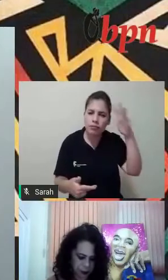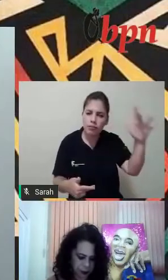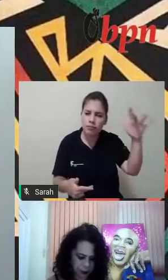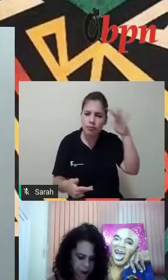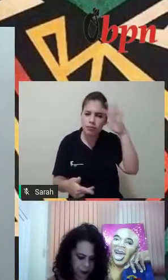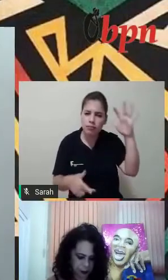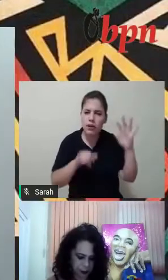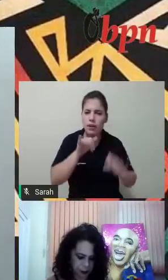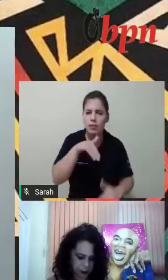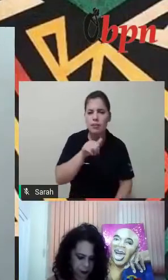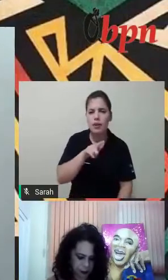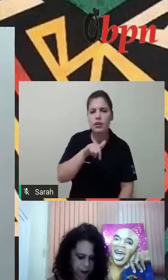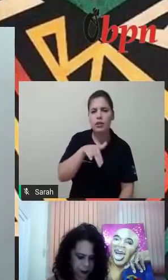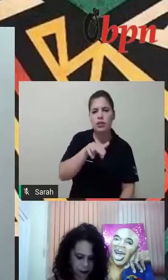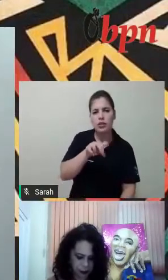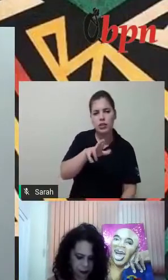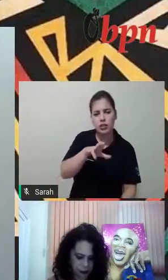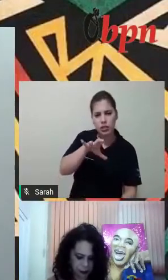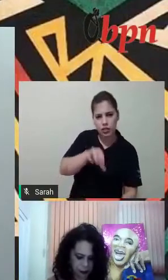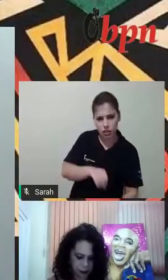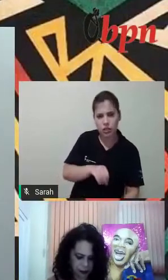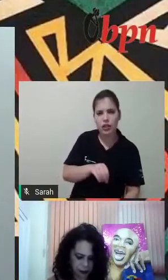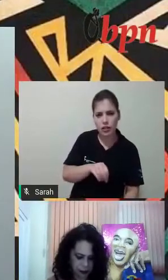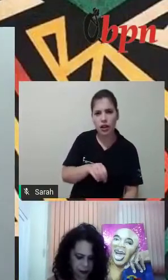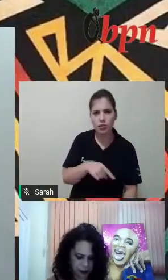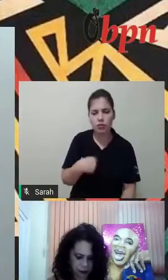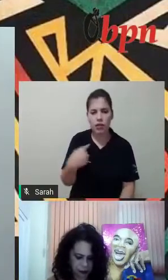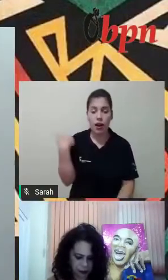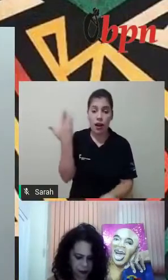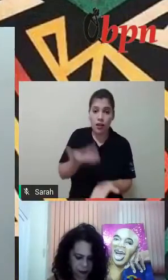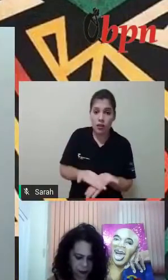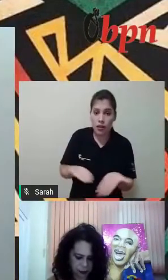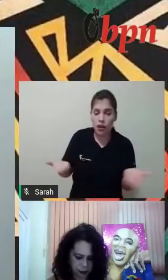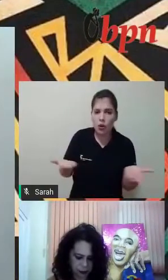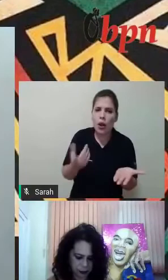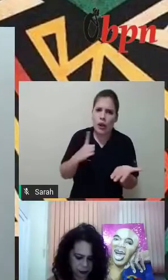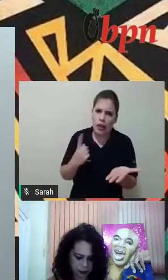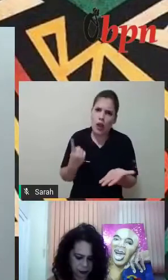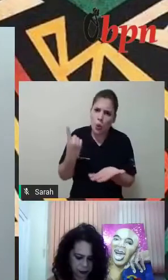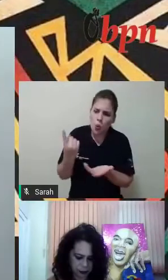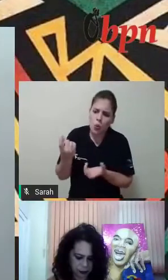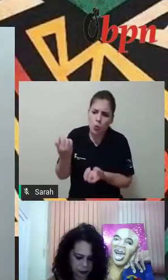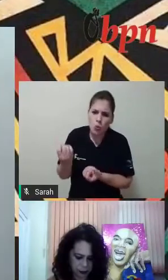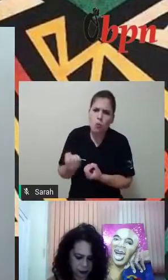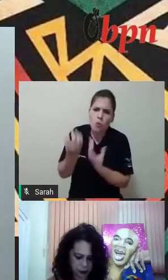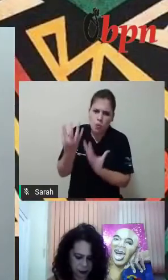raríssimas exceções, tem o poema de Oliveira Silveira, Essa Nega Fulô, que